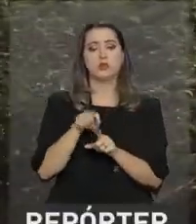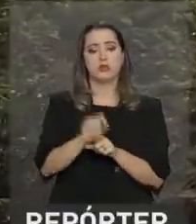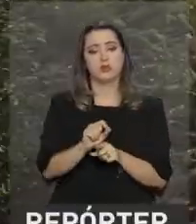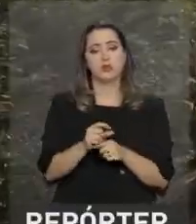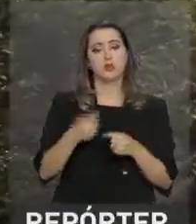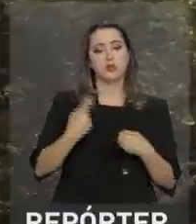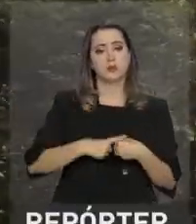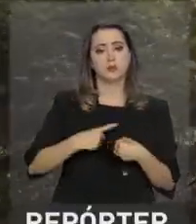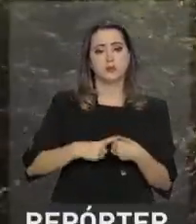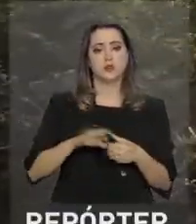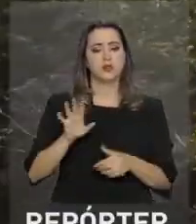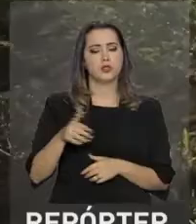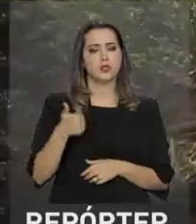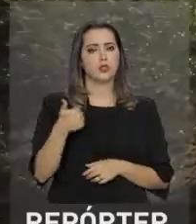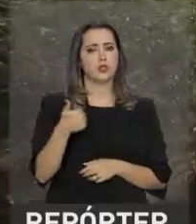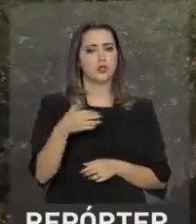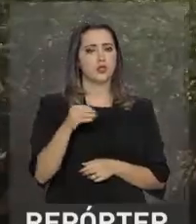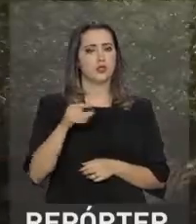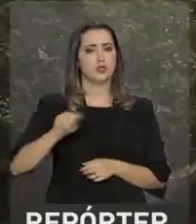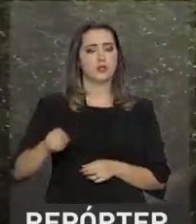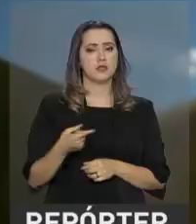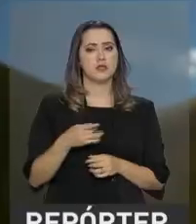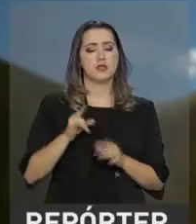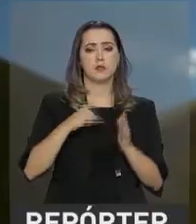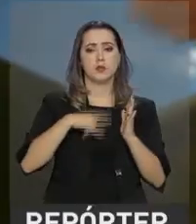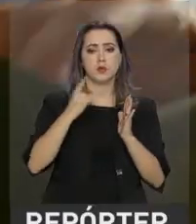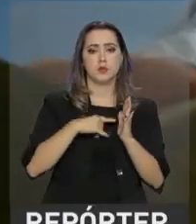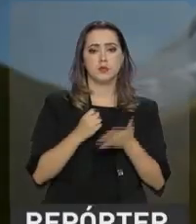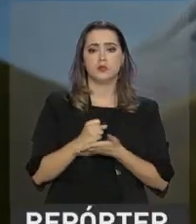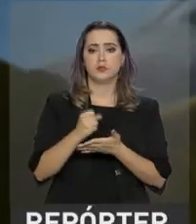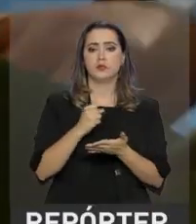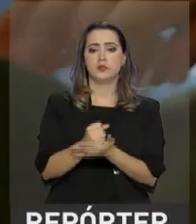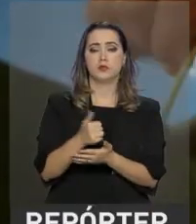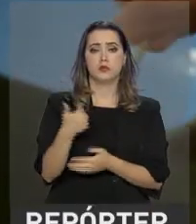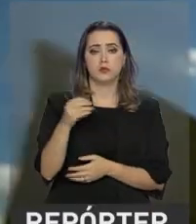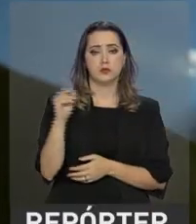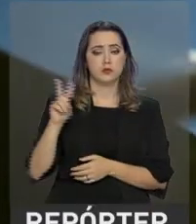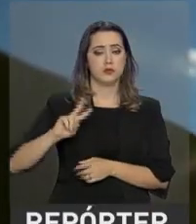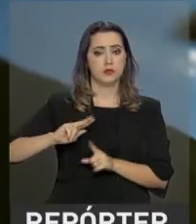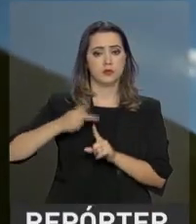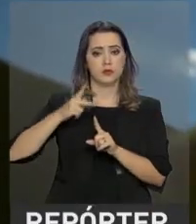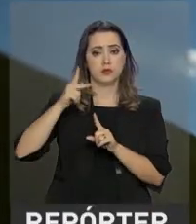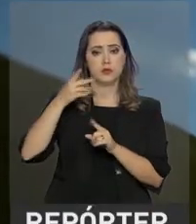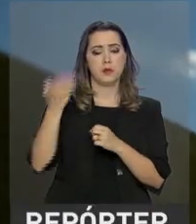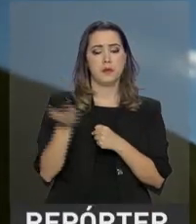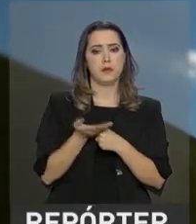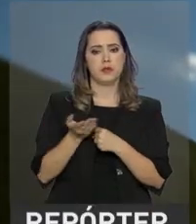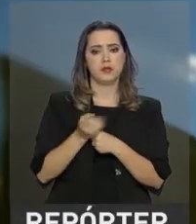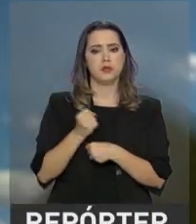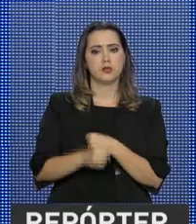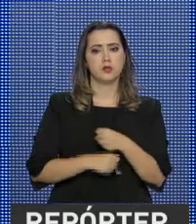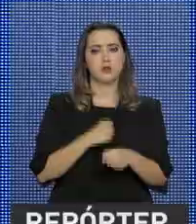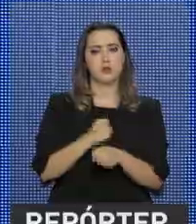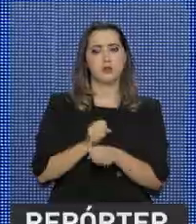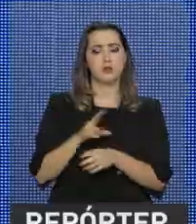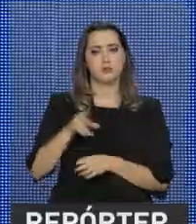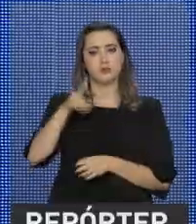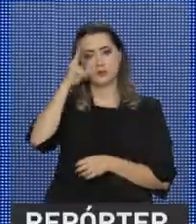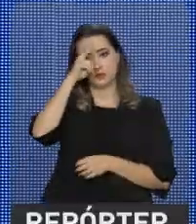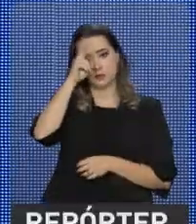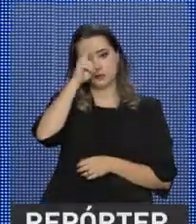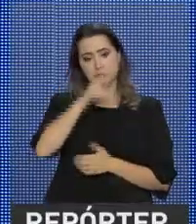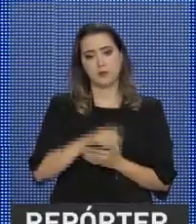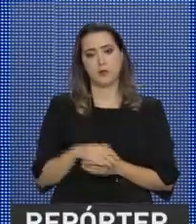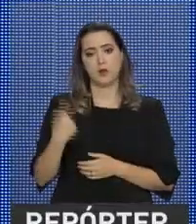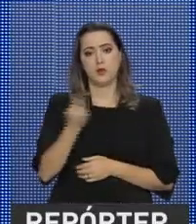100 mil títulos entregues em todo o país número dez vezes superior à média anual histórica nosso ver não é